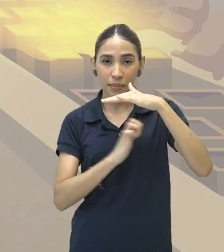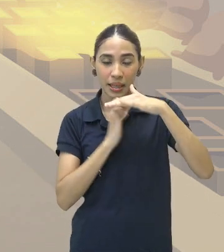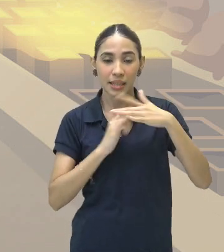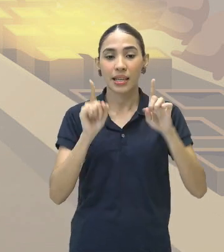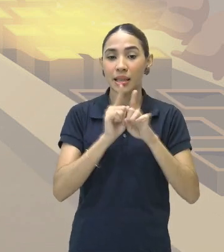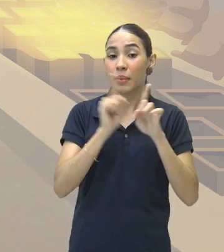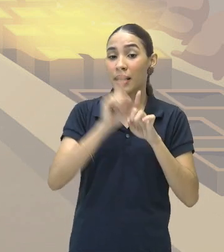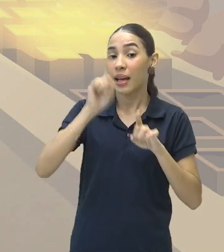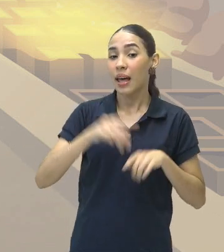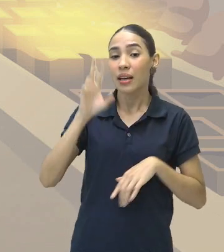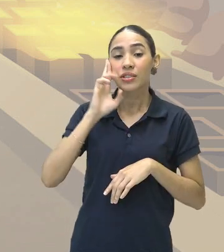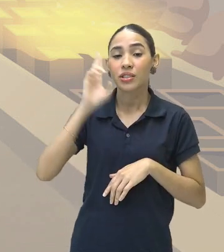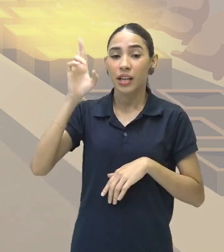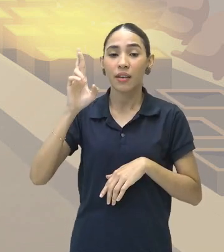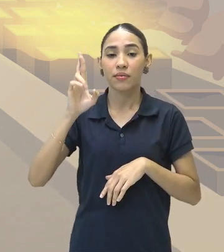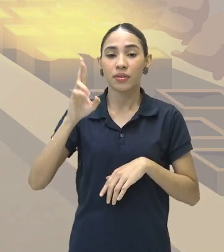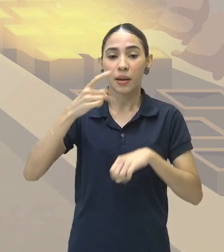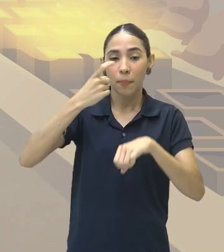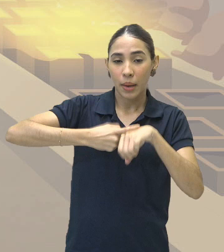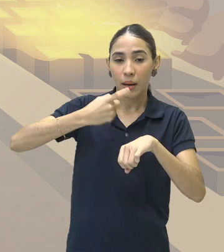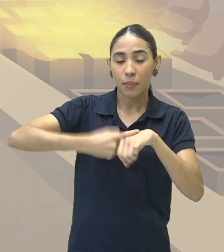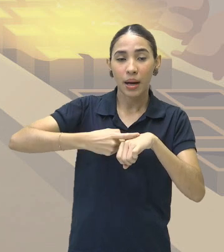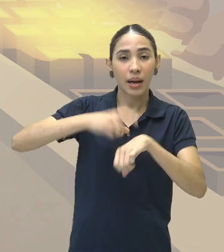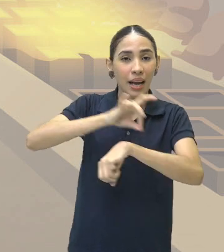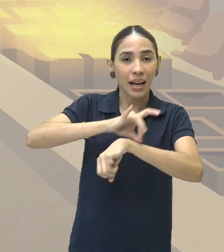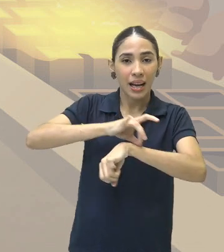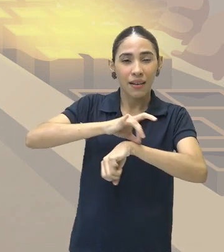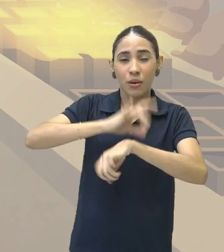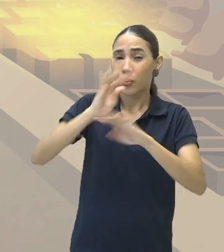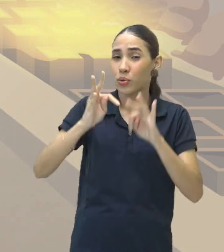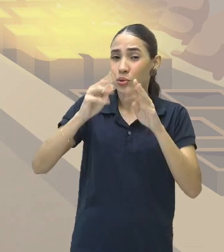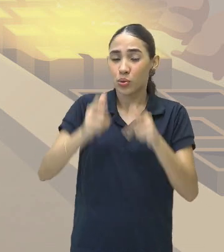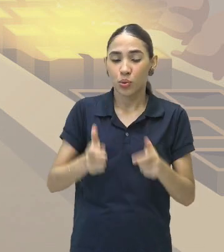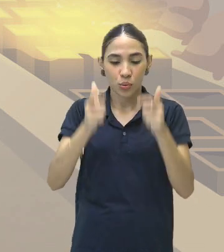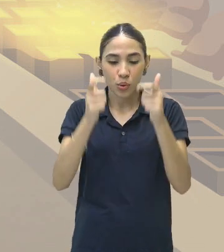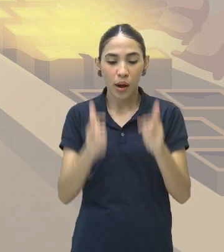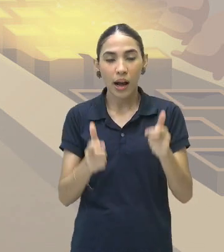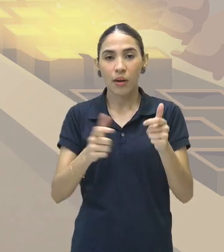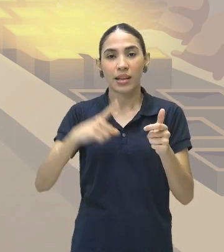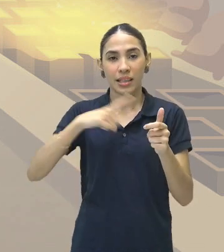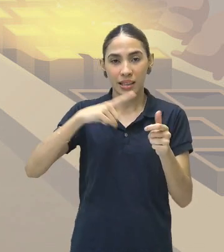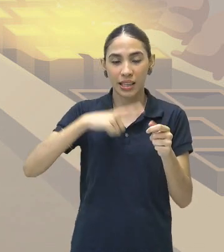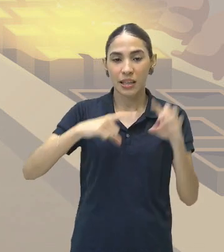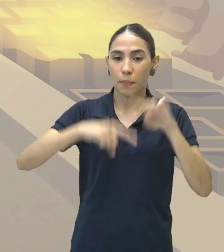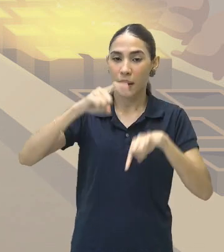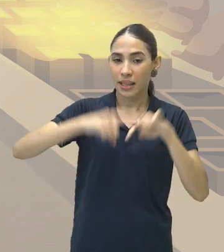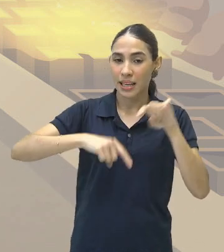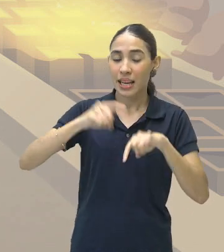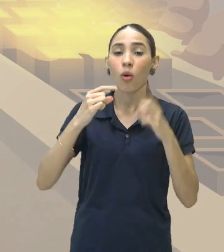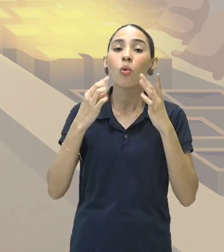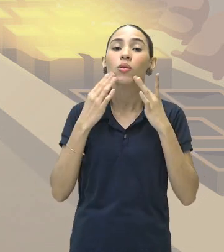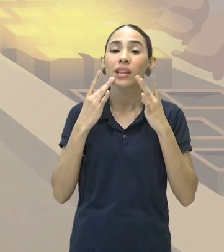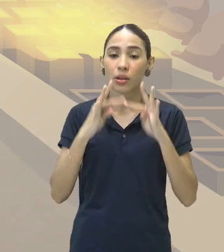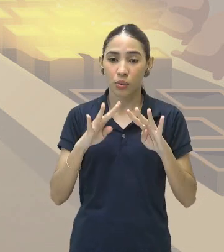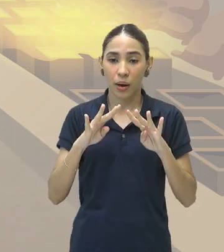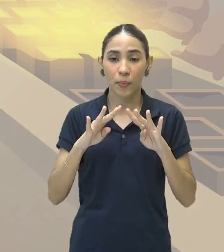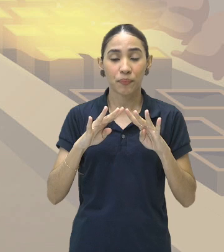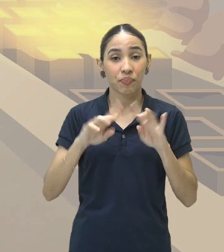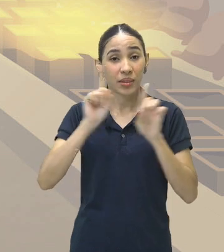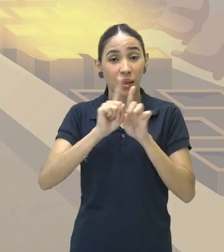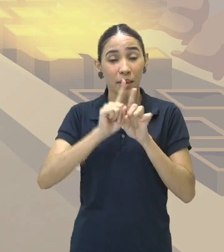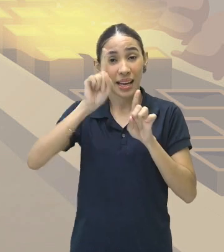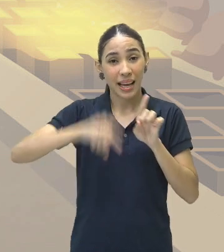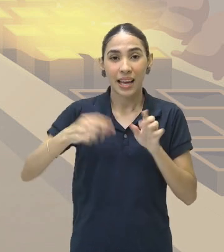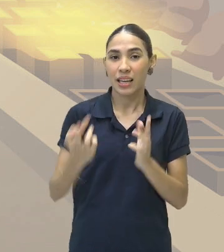de carvão, das minas de ferro, de toda a propriedade que possui esses recursos naturais. E é ele que